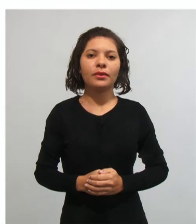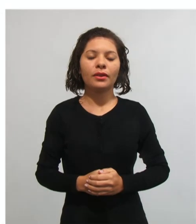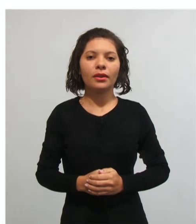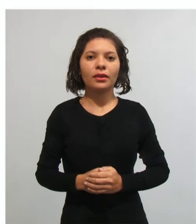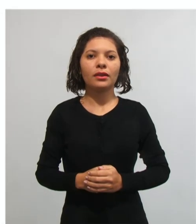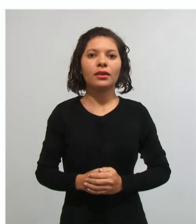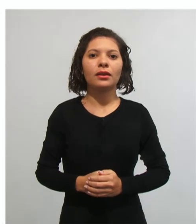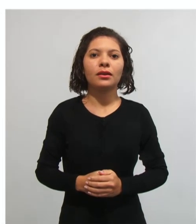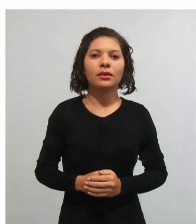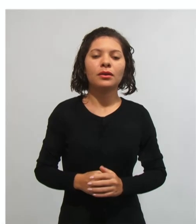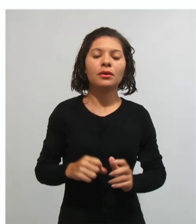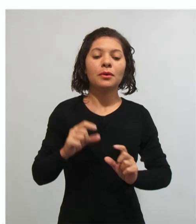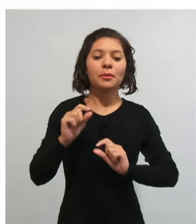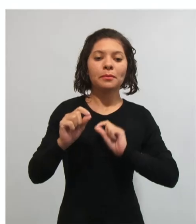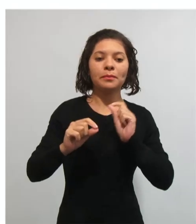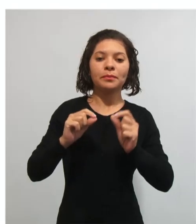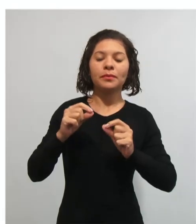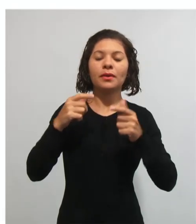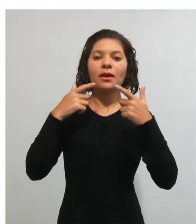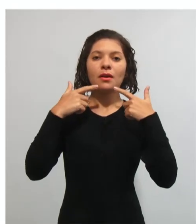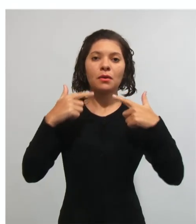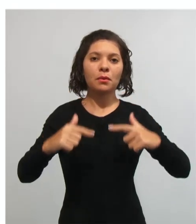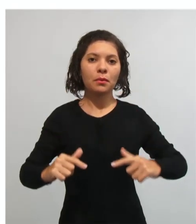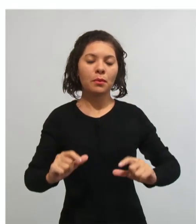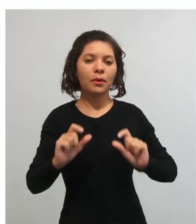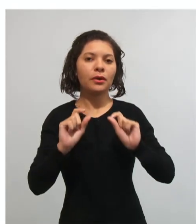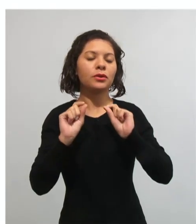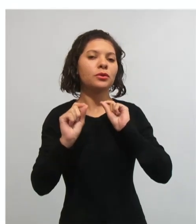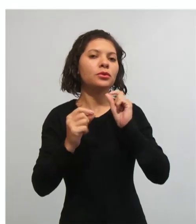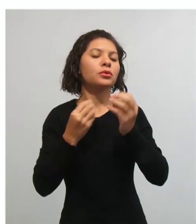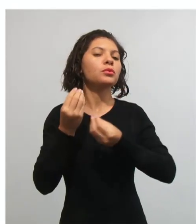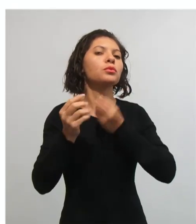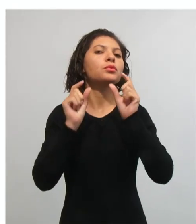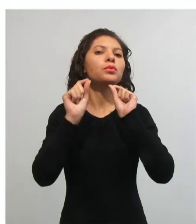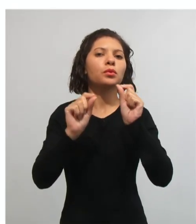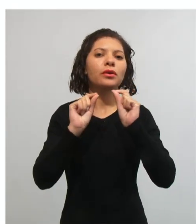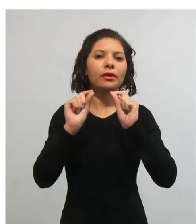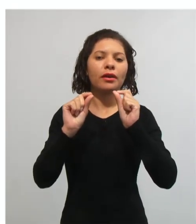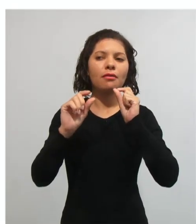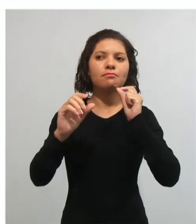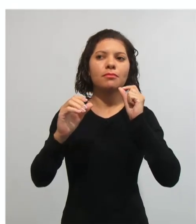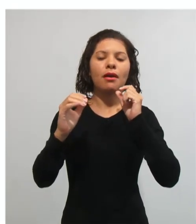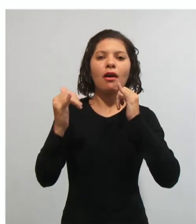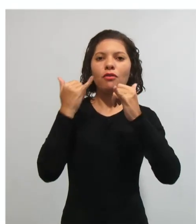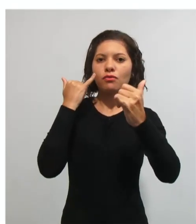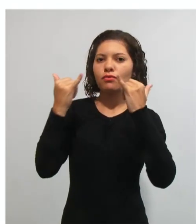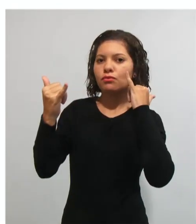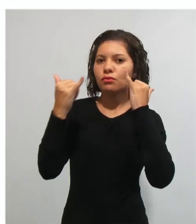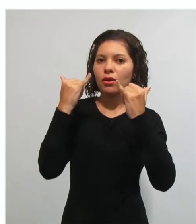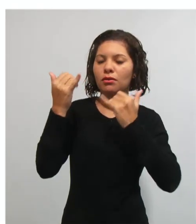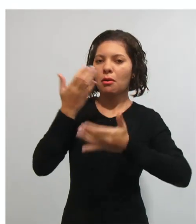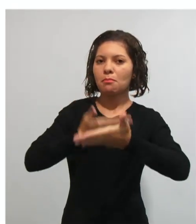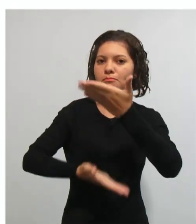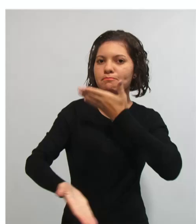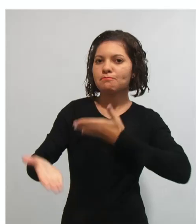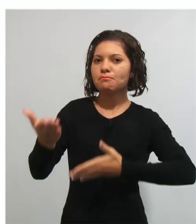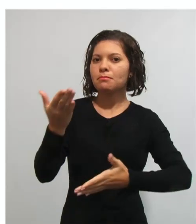nós considerarmos a linguagem não como apenas transmissão de informação, mas